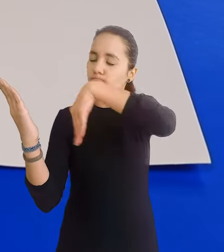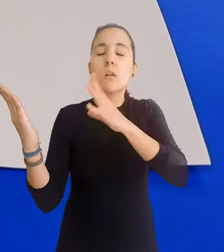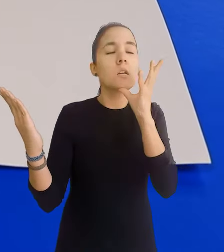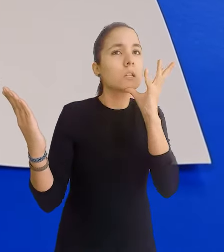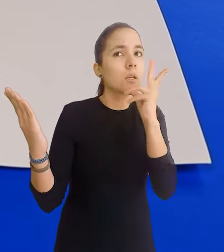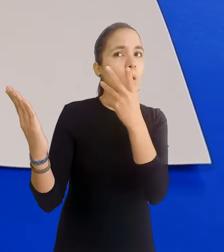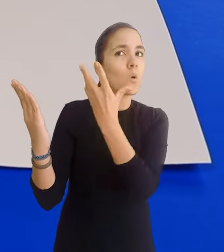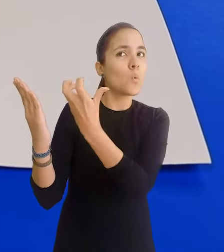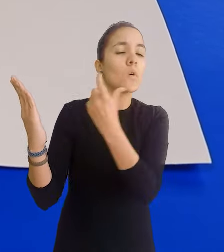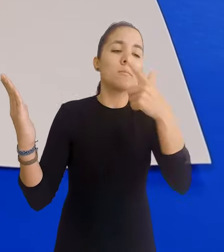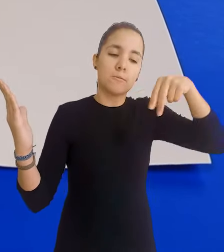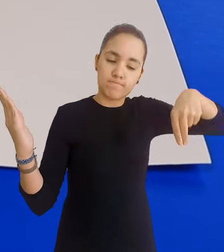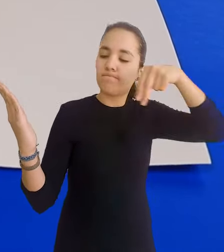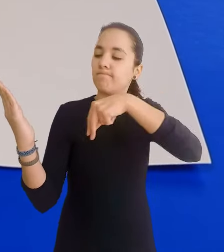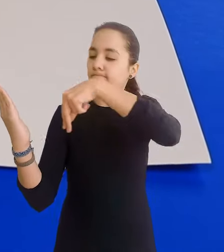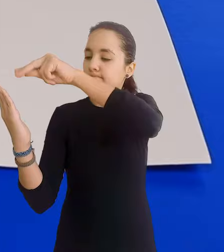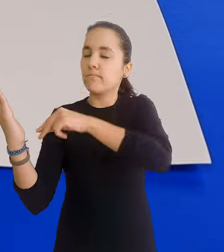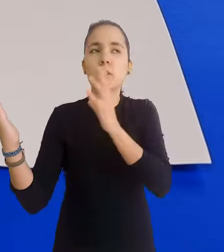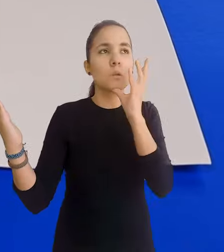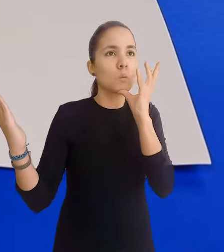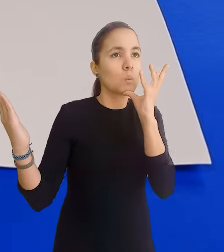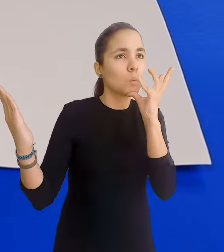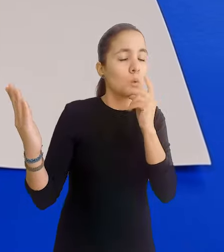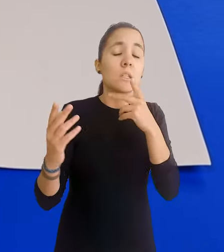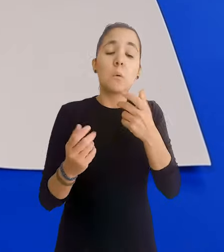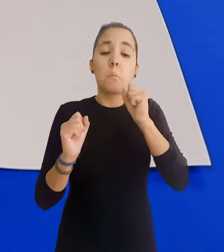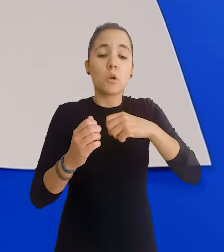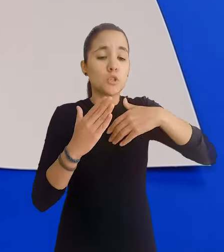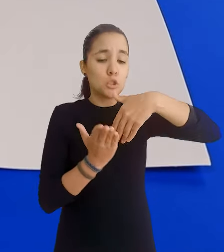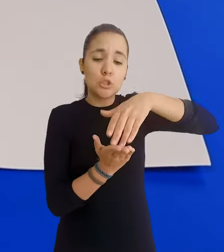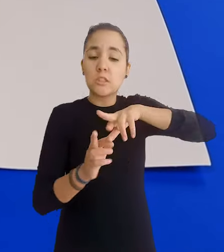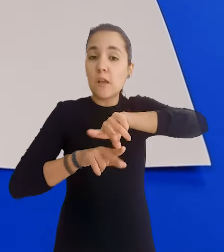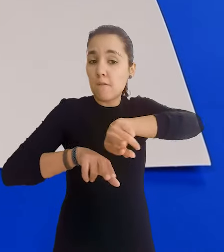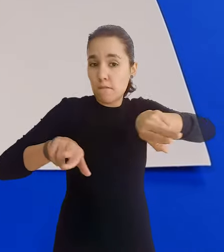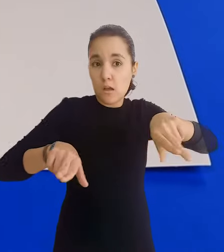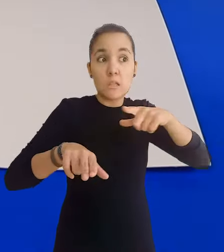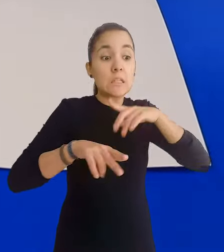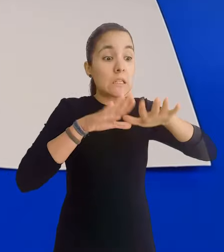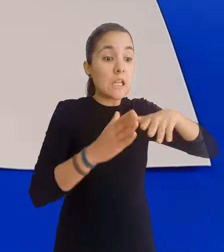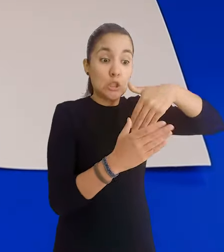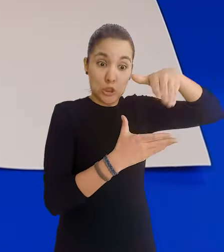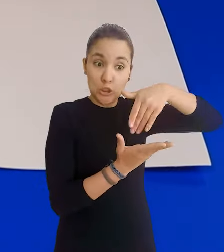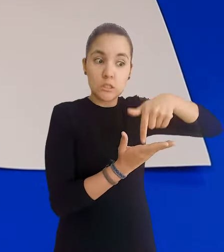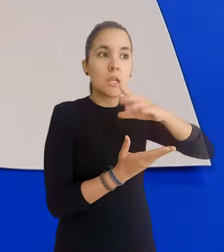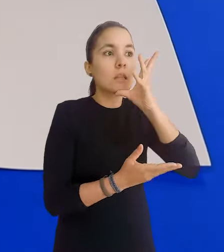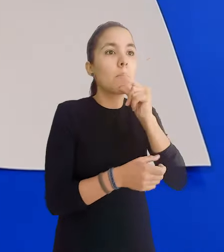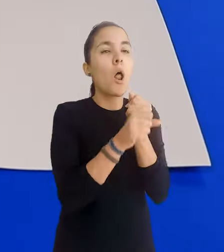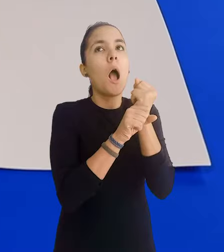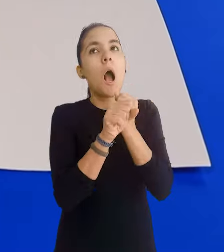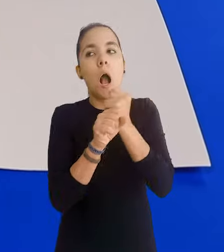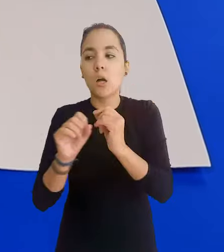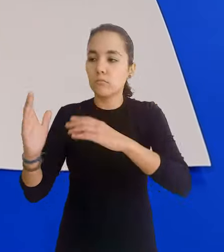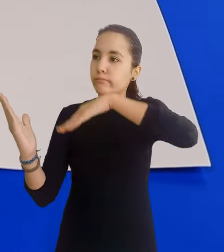semanas, meses, até anos, dependendo da diluição da tinta. Aqui eu vou usar aquarela, que é uma tinta bem